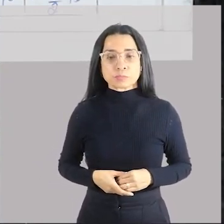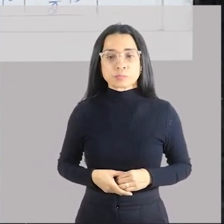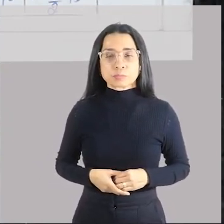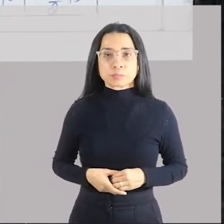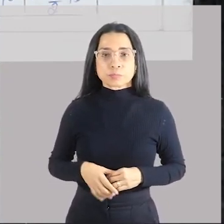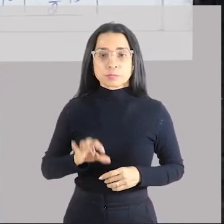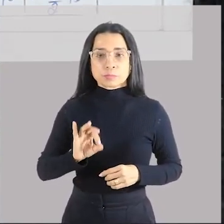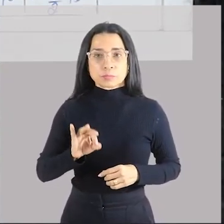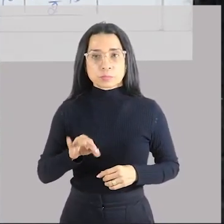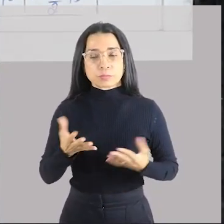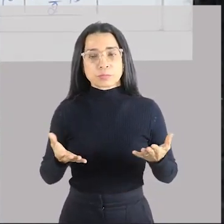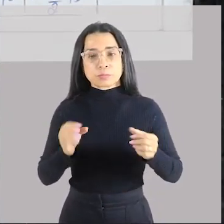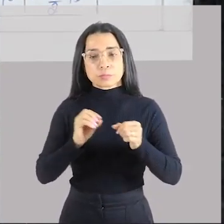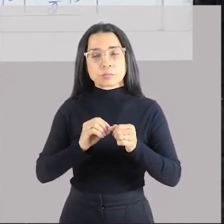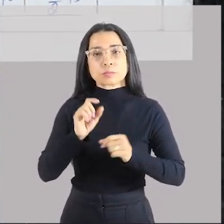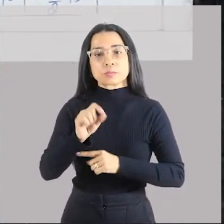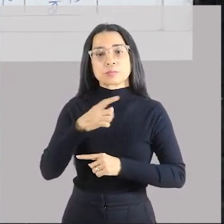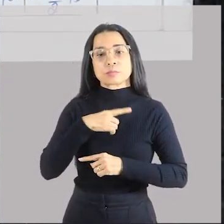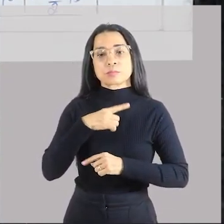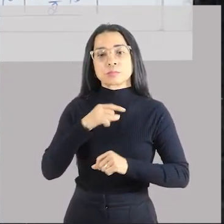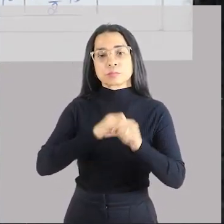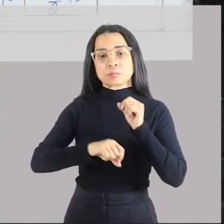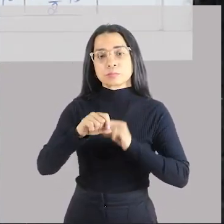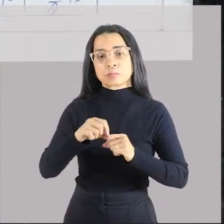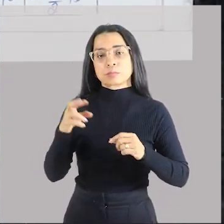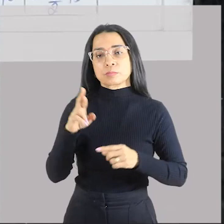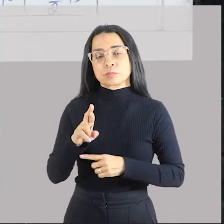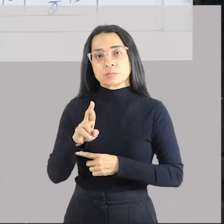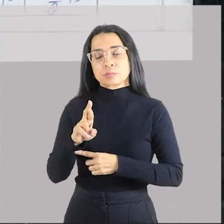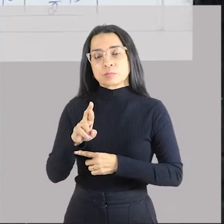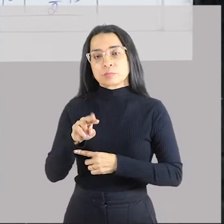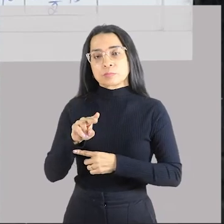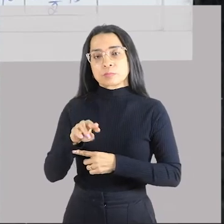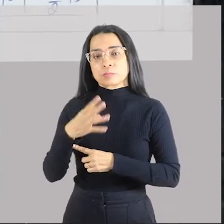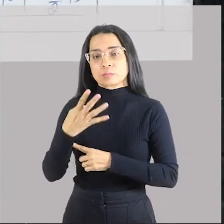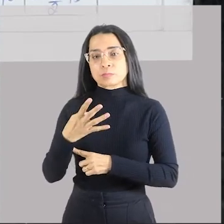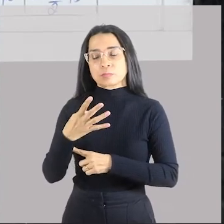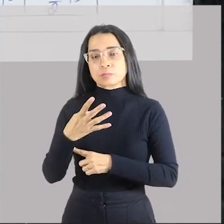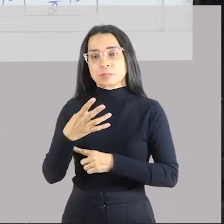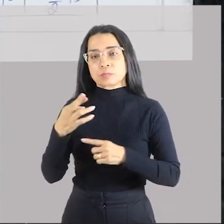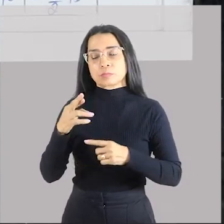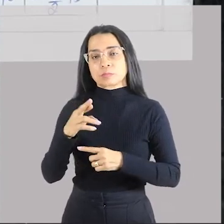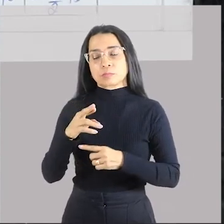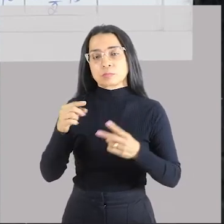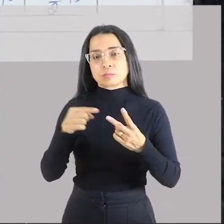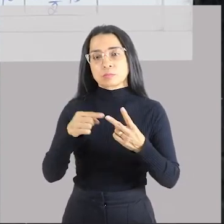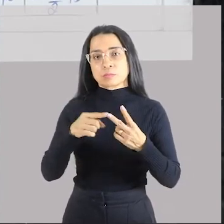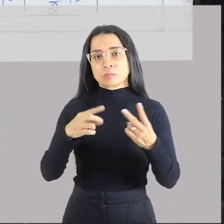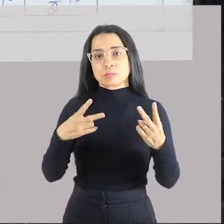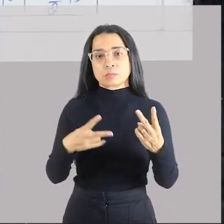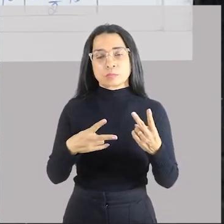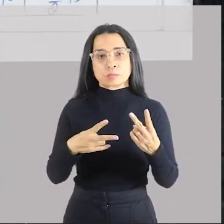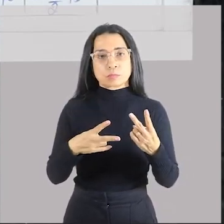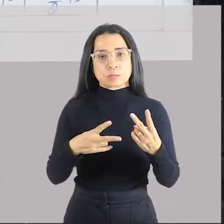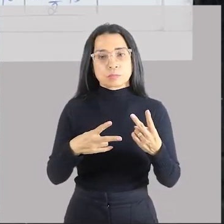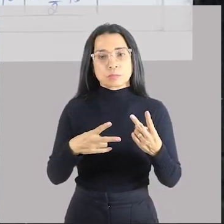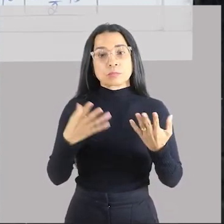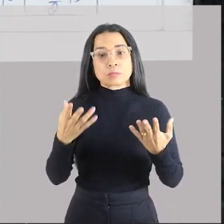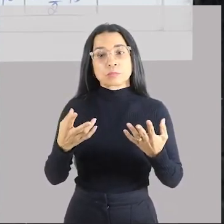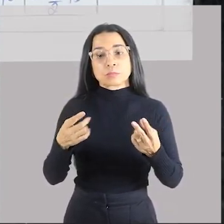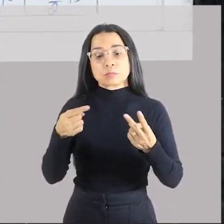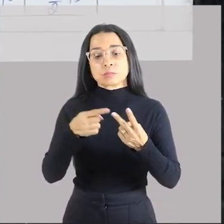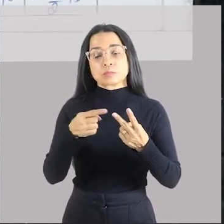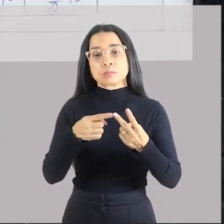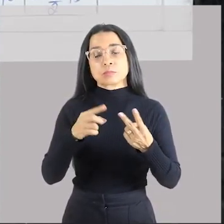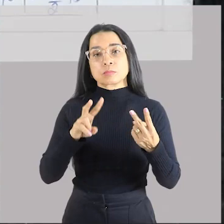Certo? Se eu fizer isso, eu vou ter o quê? R igual a 4 raiz de 2. Turma,